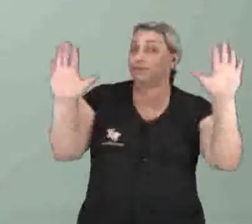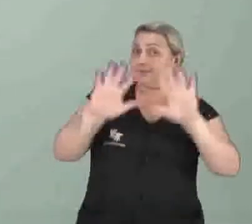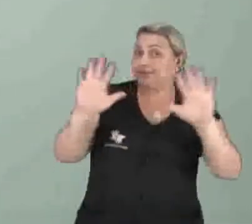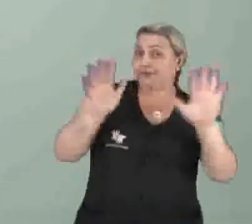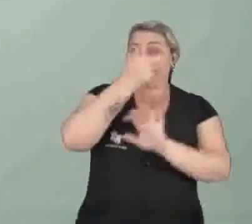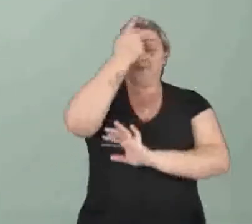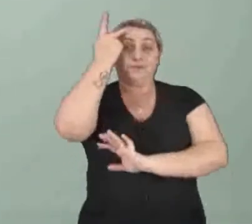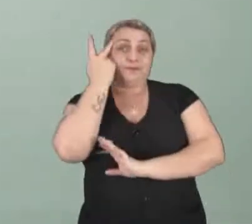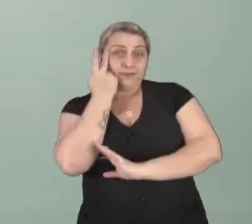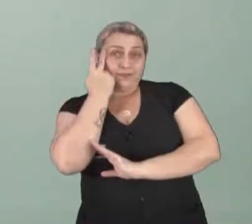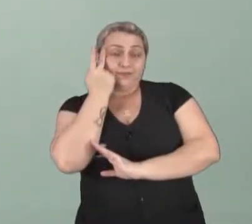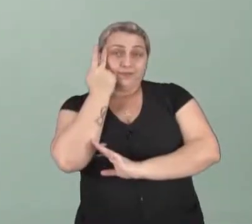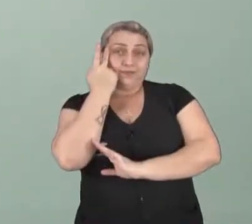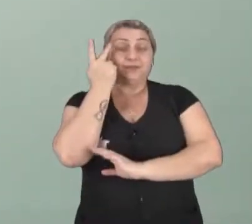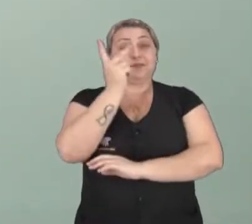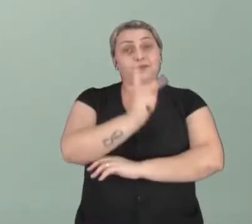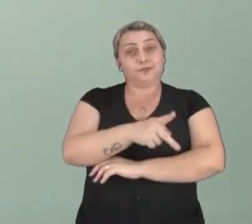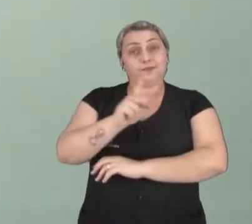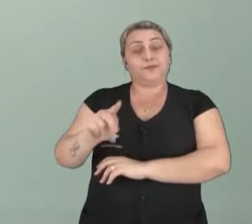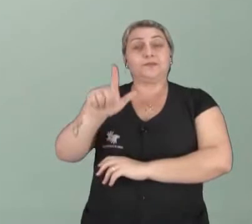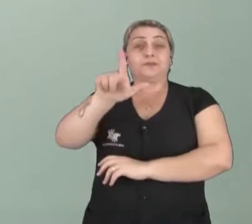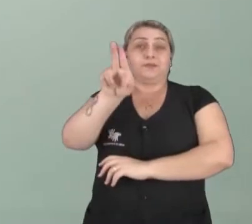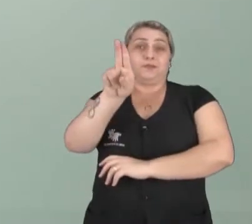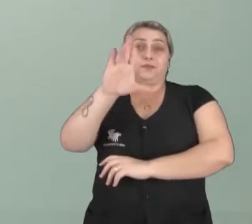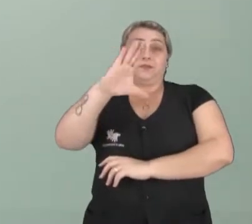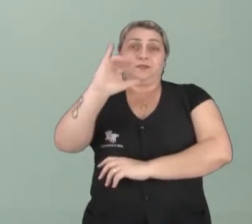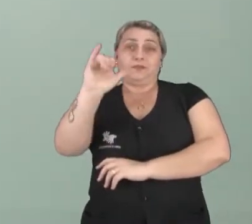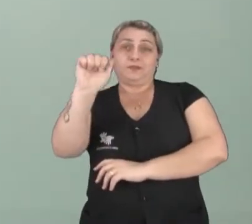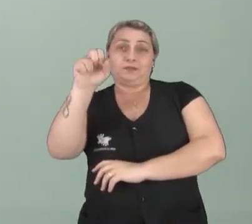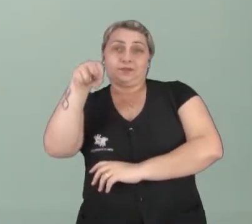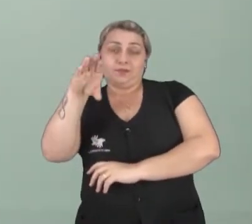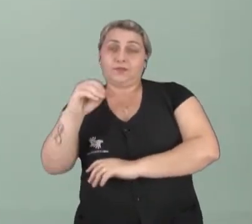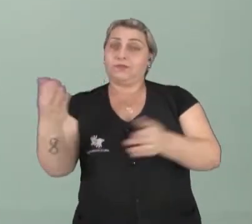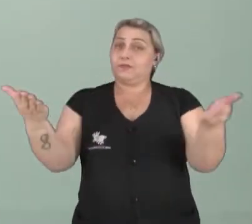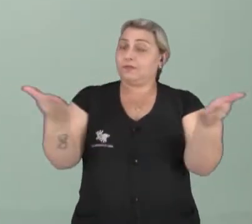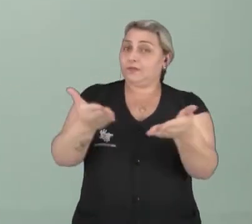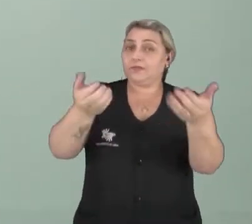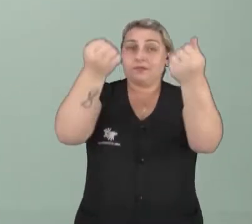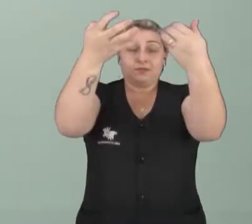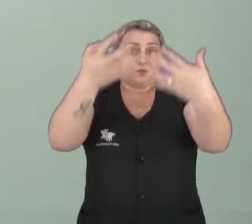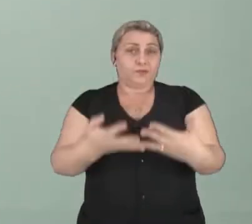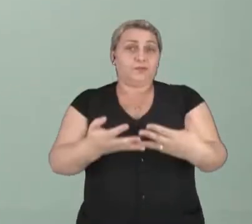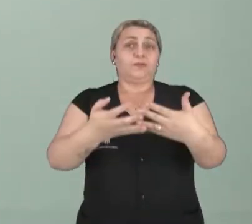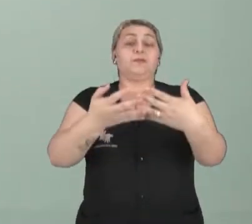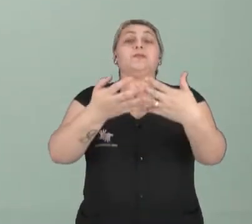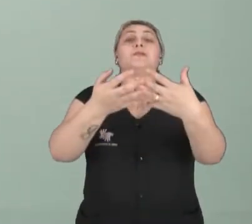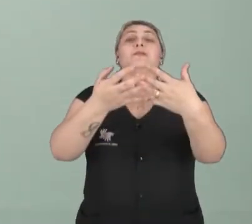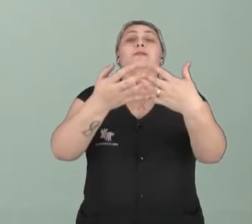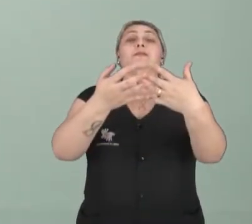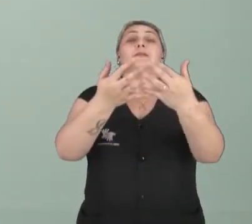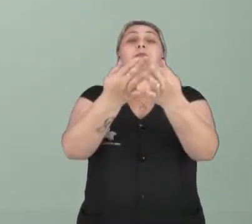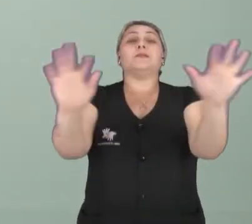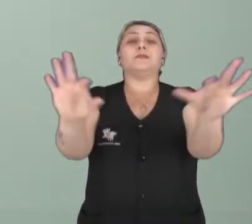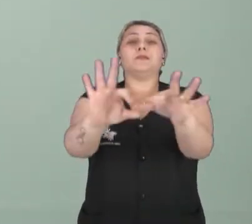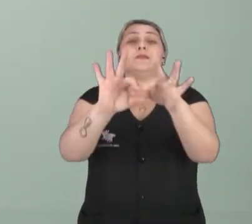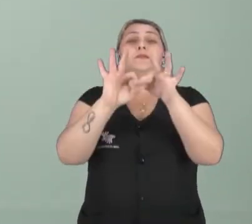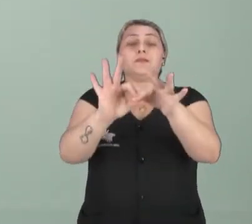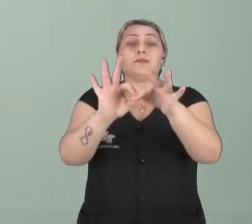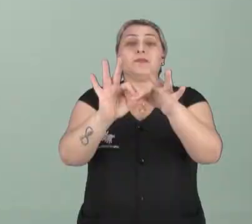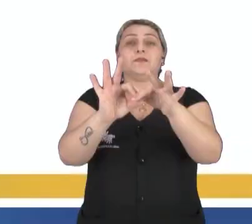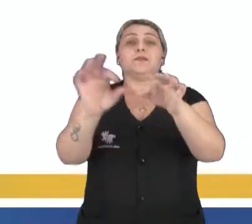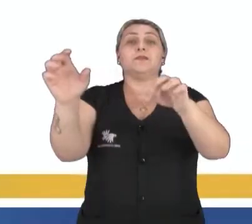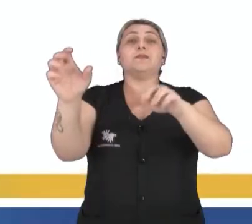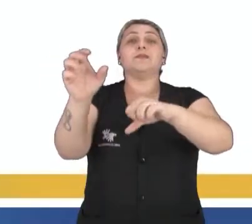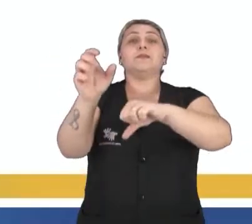Olá pessoal, eu sou o professor Luciano e hoje nós vamos falar um pouco sobre oração subordinada adjetiva,